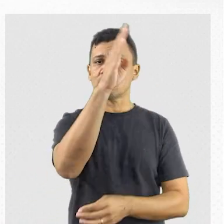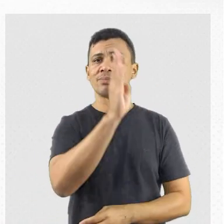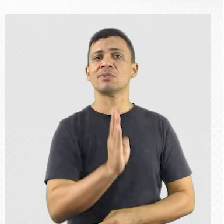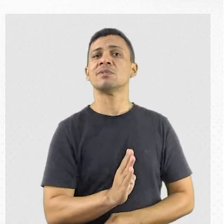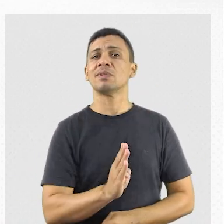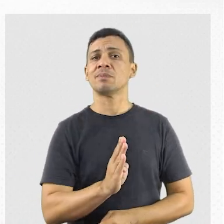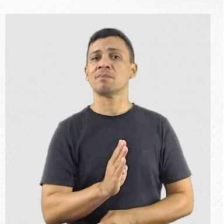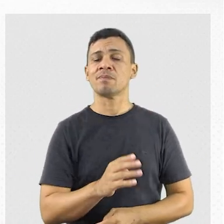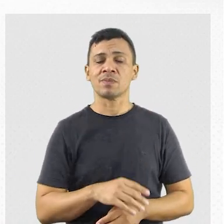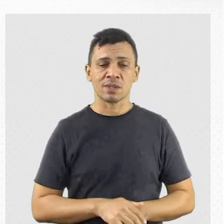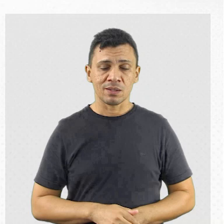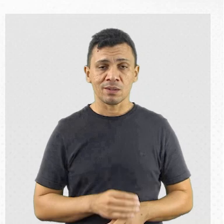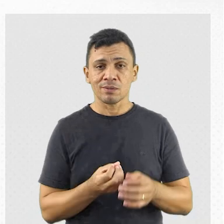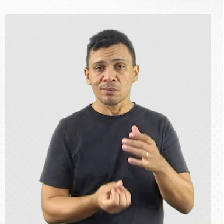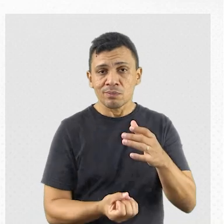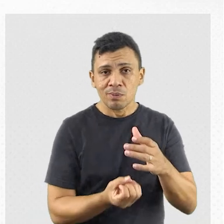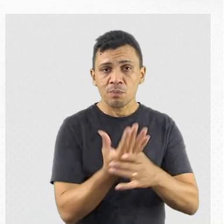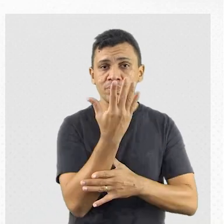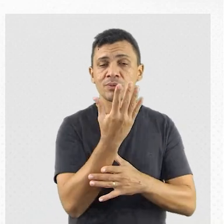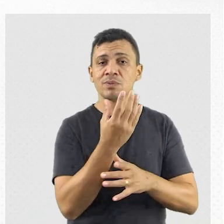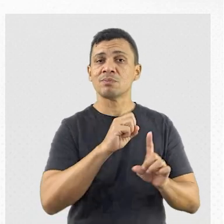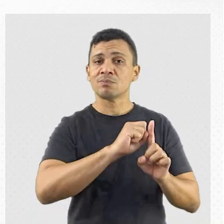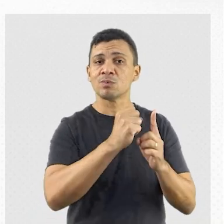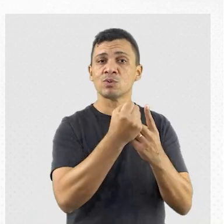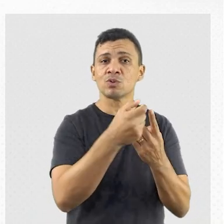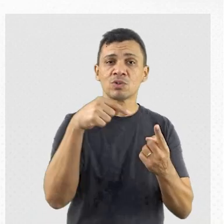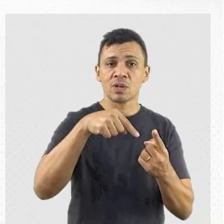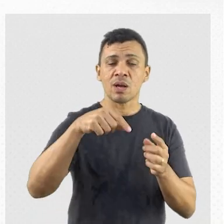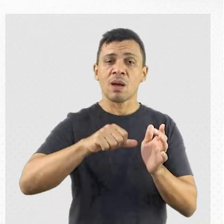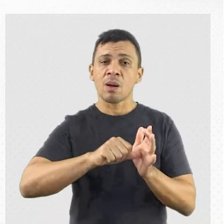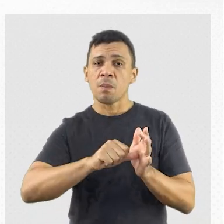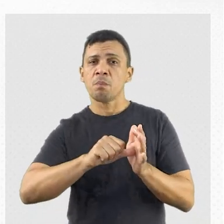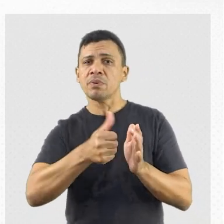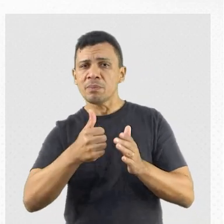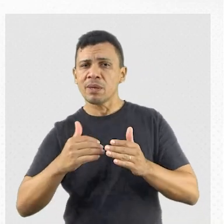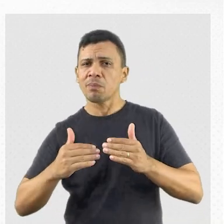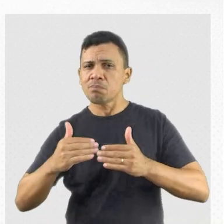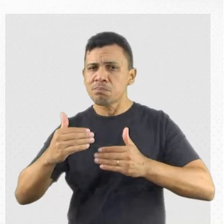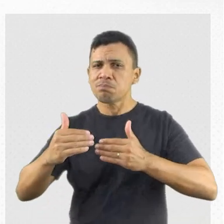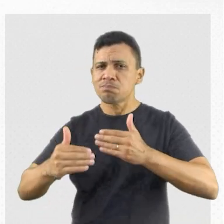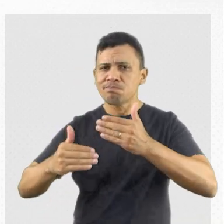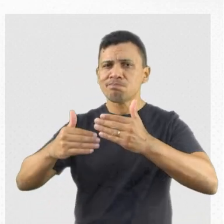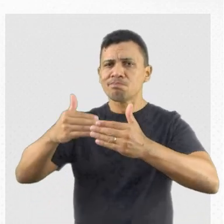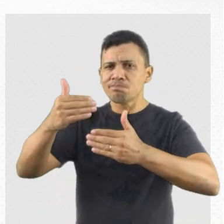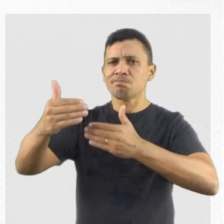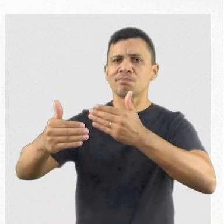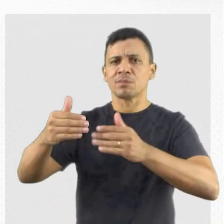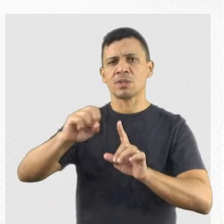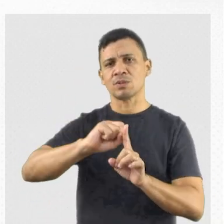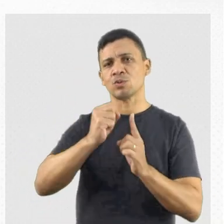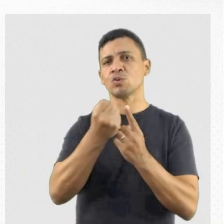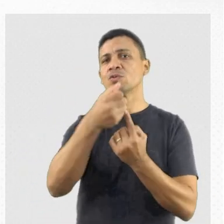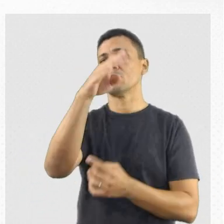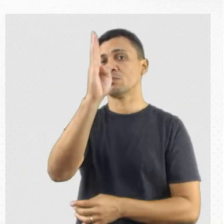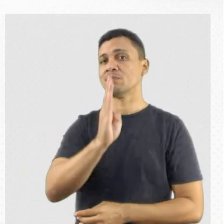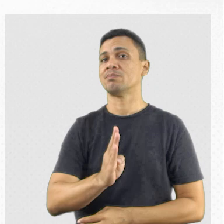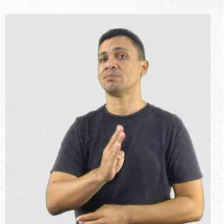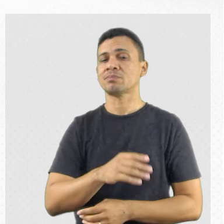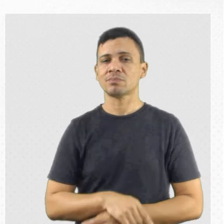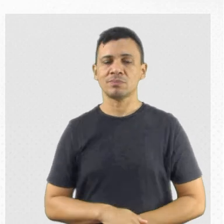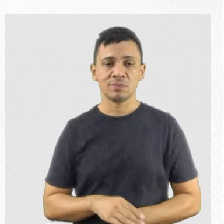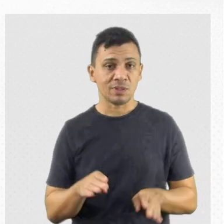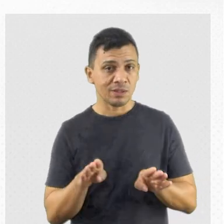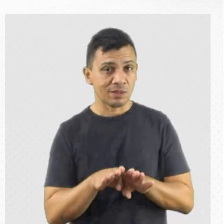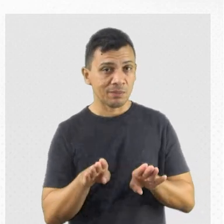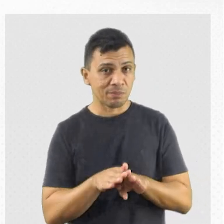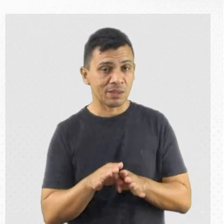naturais também, como é o caso da biologia, por exemplo. Tá? E aí, nesse sentido, existe uma intriga dentro da sociologia que move